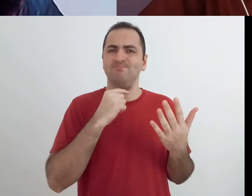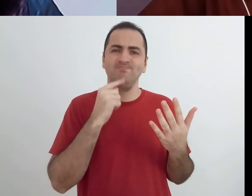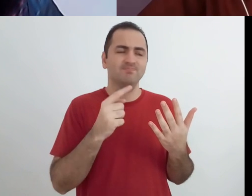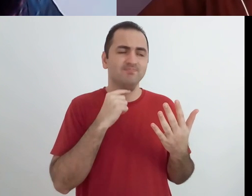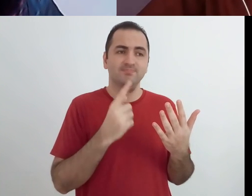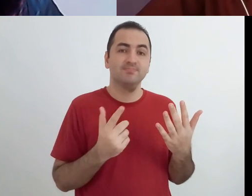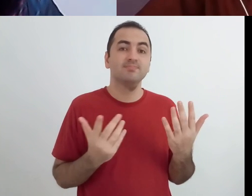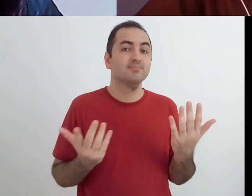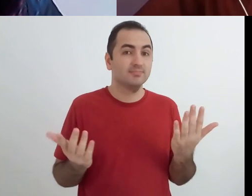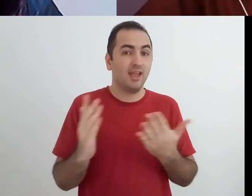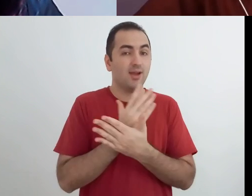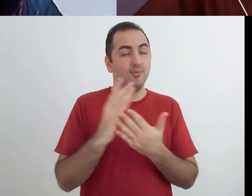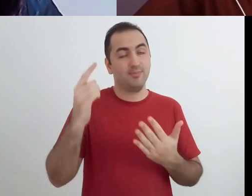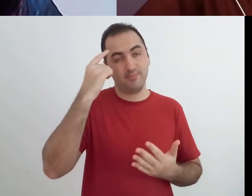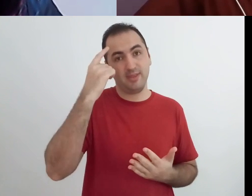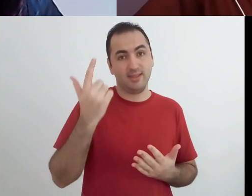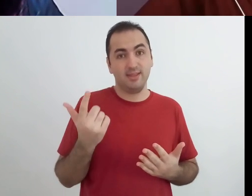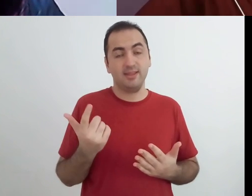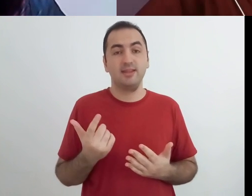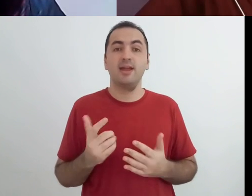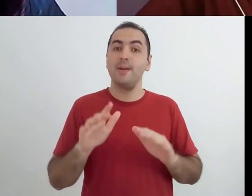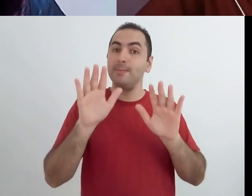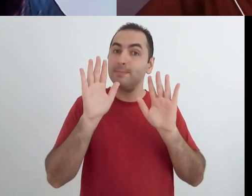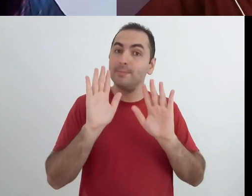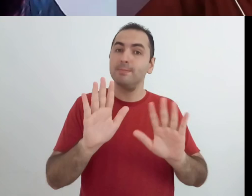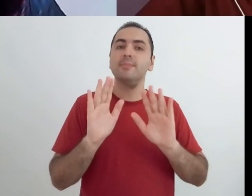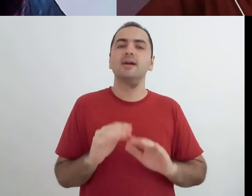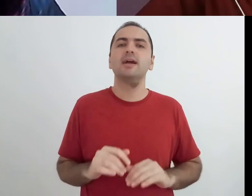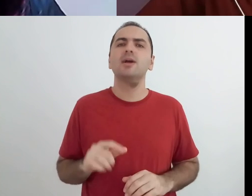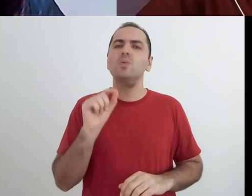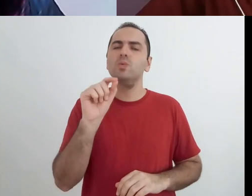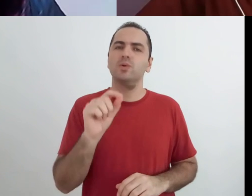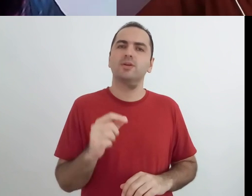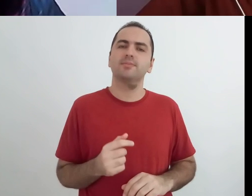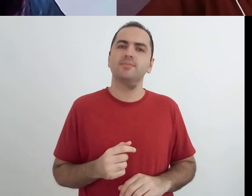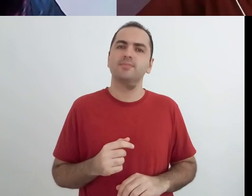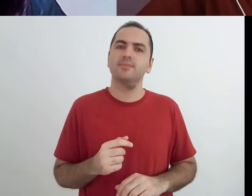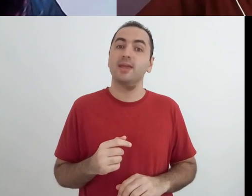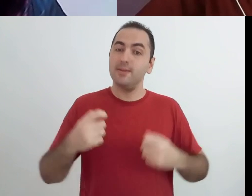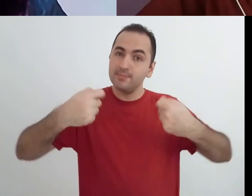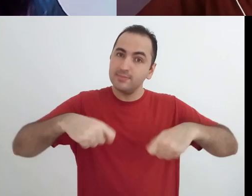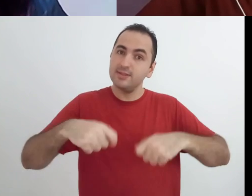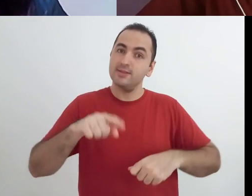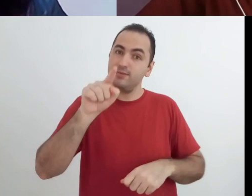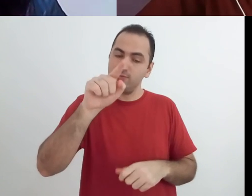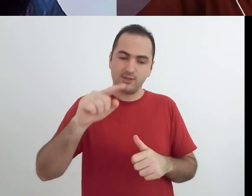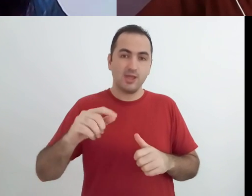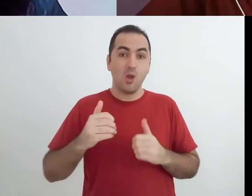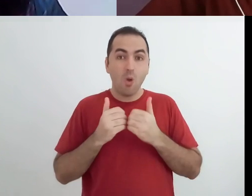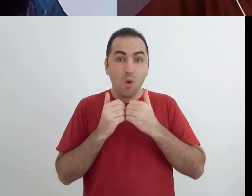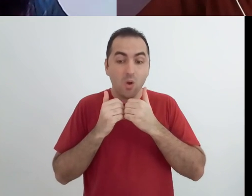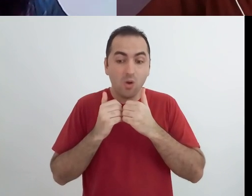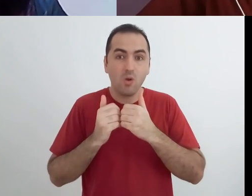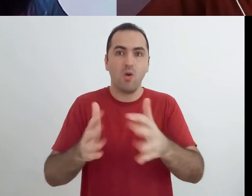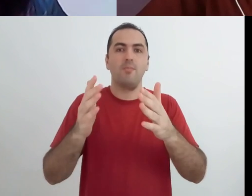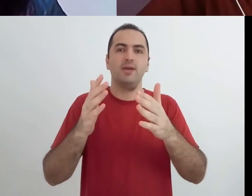que a pessoa pensa que é um empecilho para aprender, uma coisa que a gente diz é que, assim, o primeiro passo